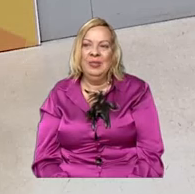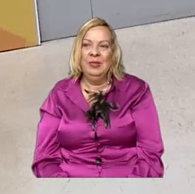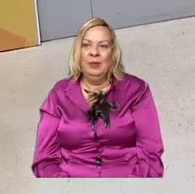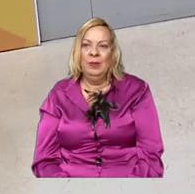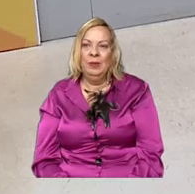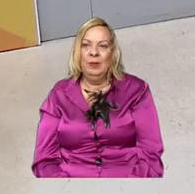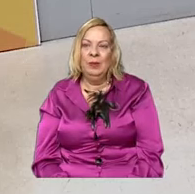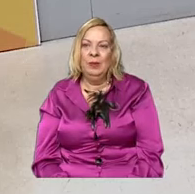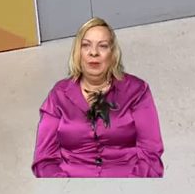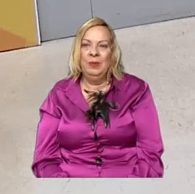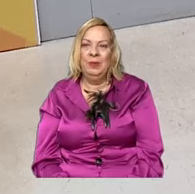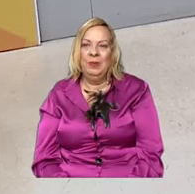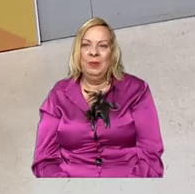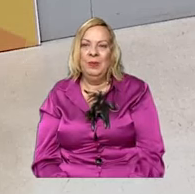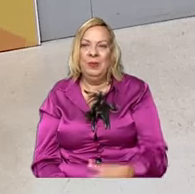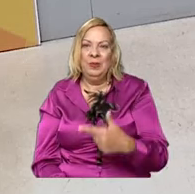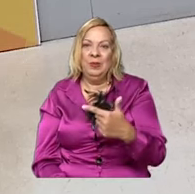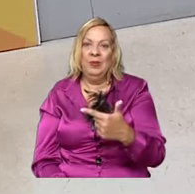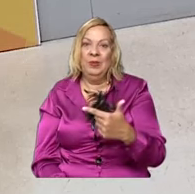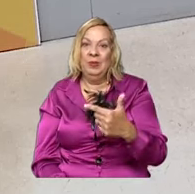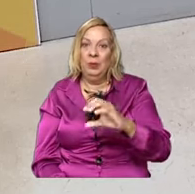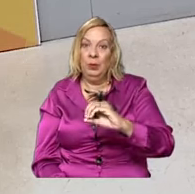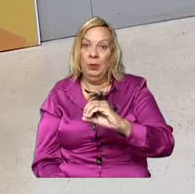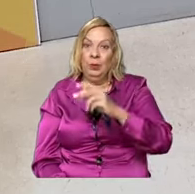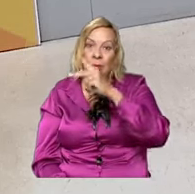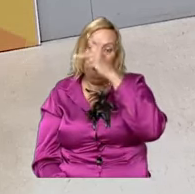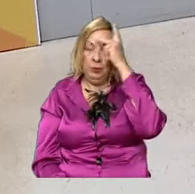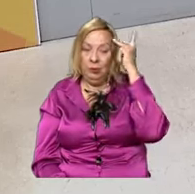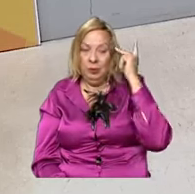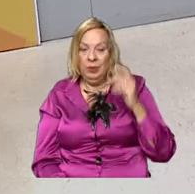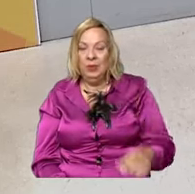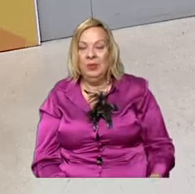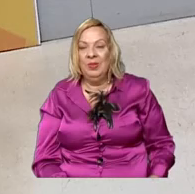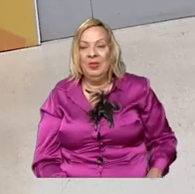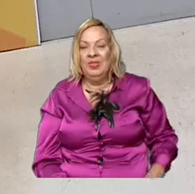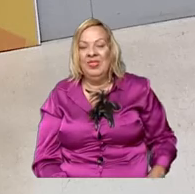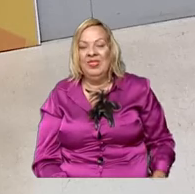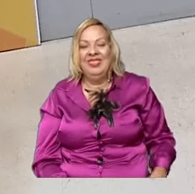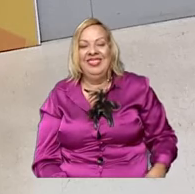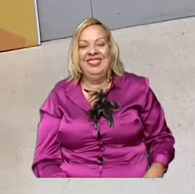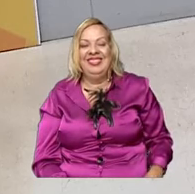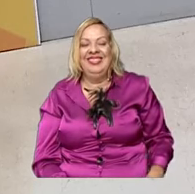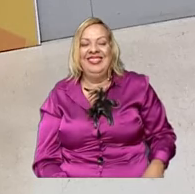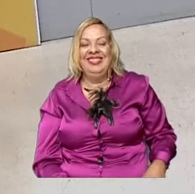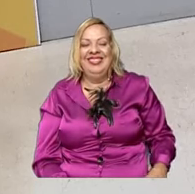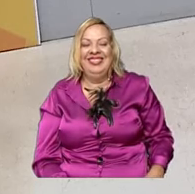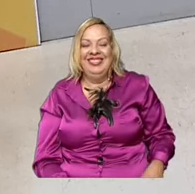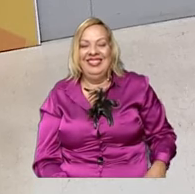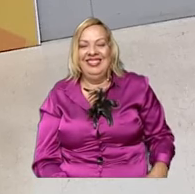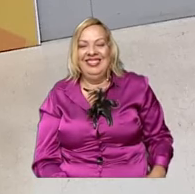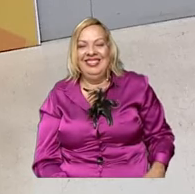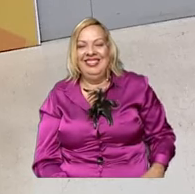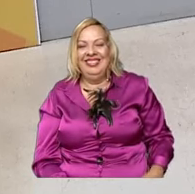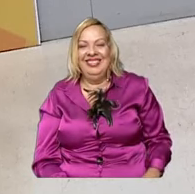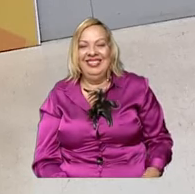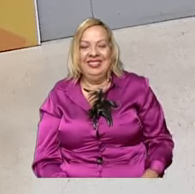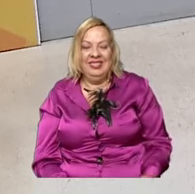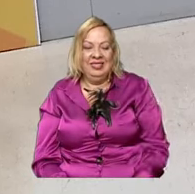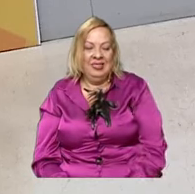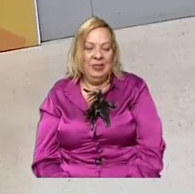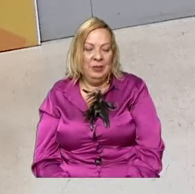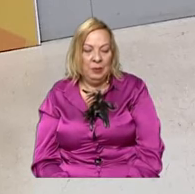não decidiu, já são 20 candidatos, aumenta a adrenalina, aumenta a disputa, hein? Mais uma bolinha fora do